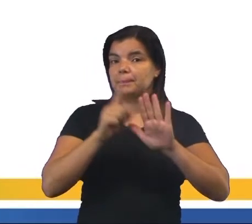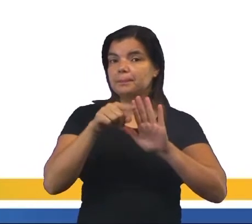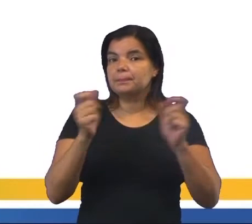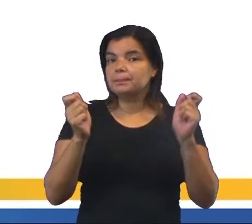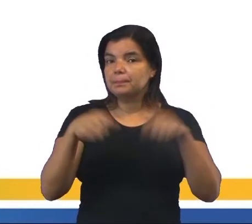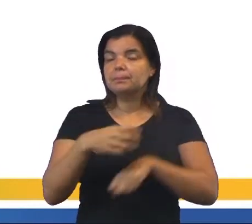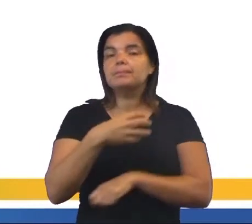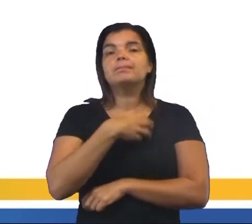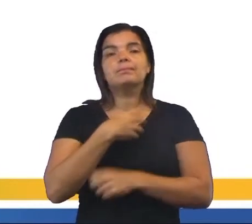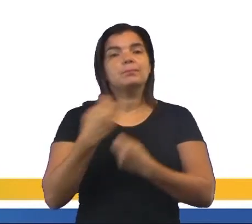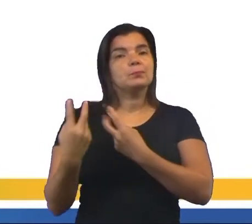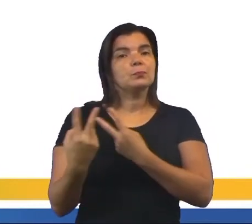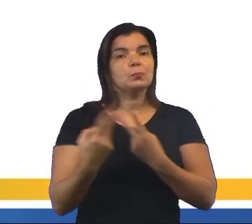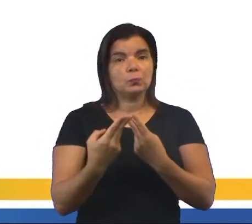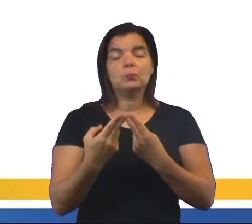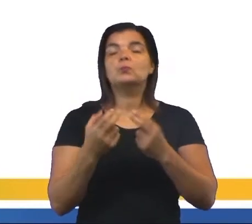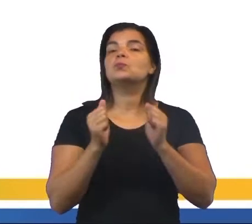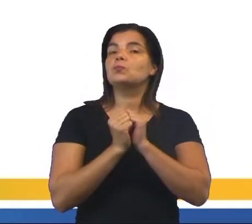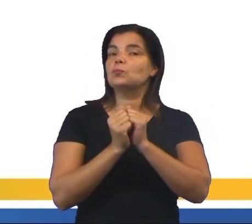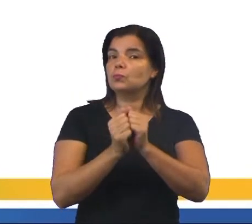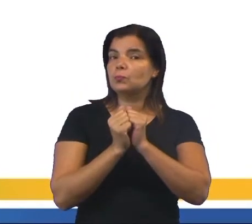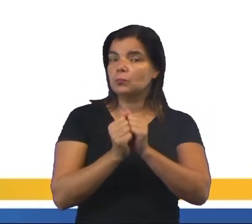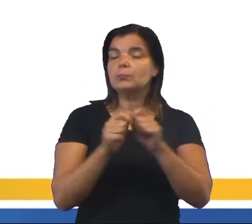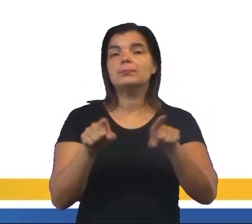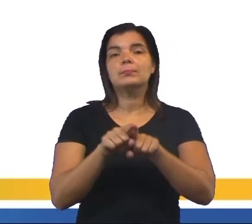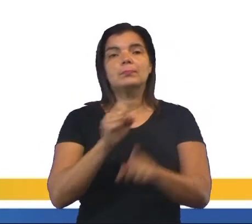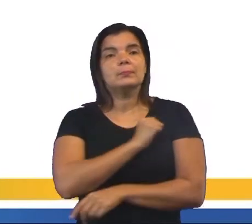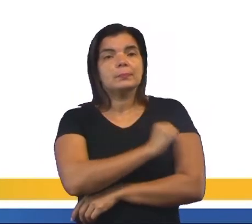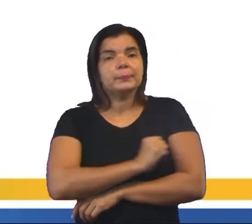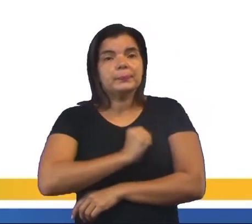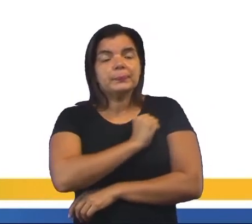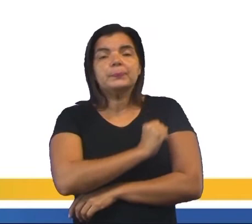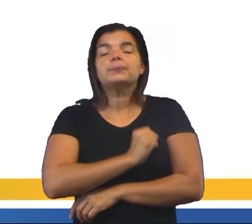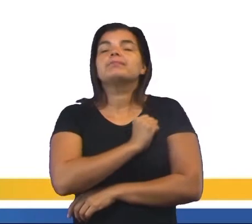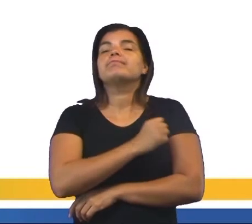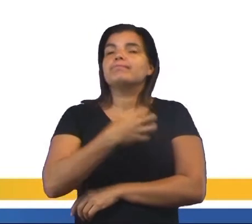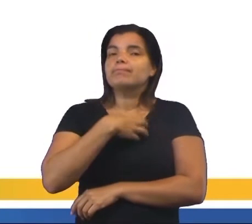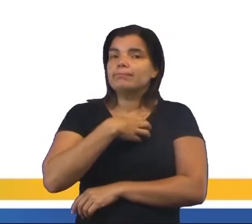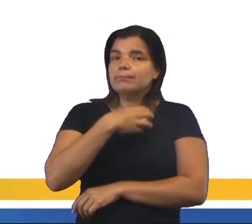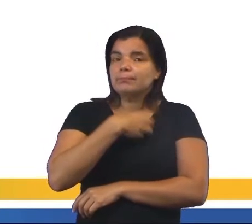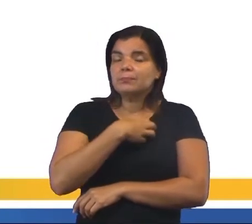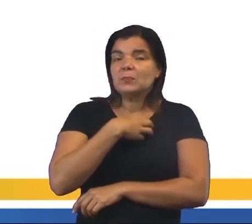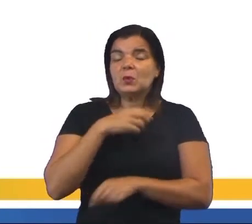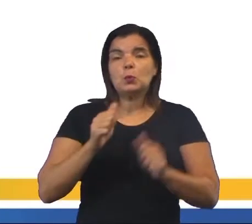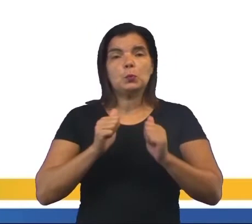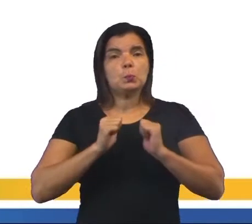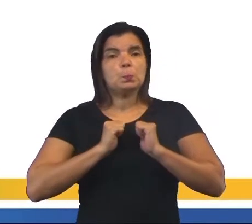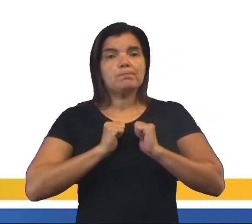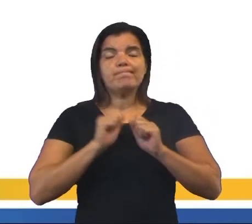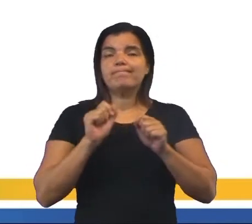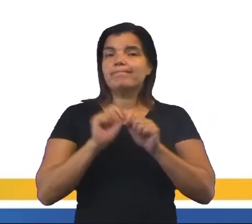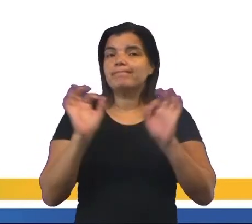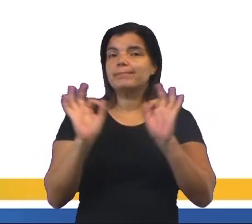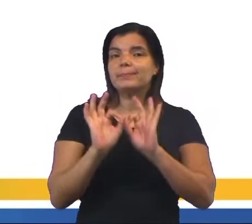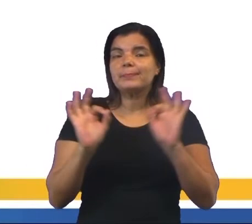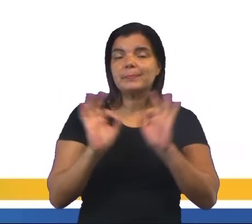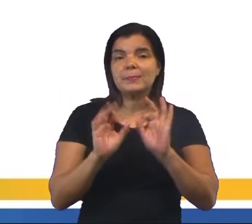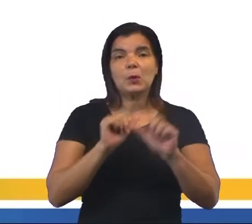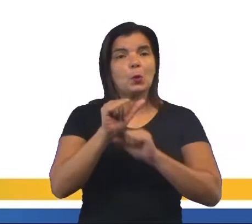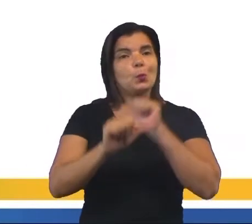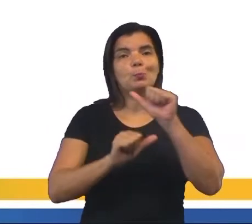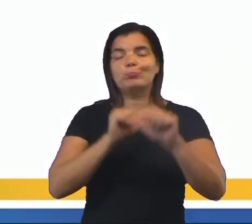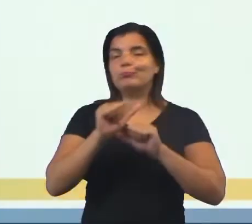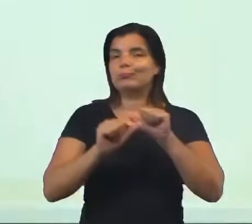possível sentir junto ao narrador a sua saudade e seu sentimento de impotência de não poder mudar